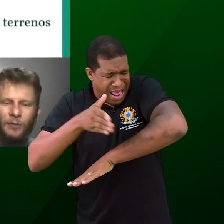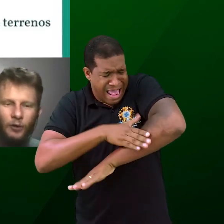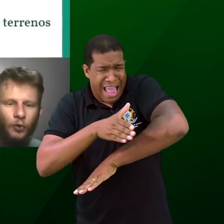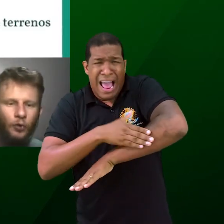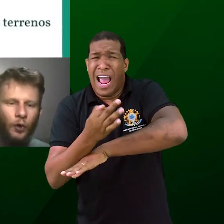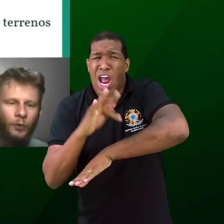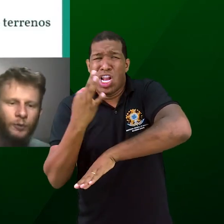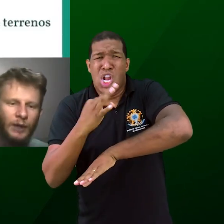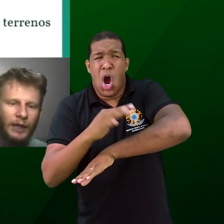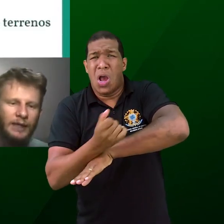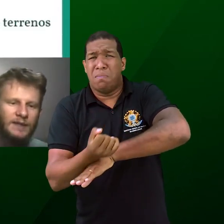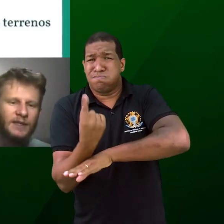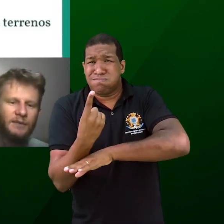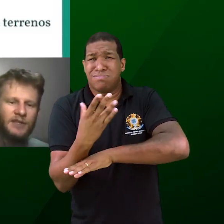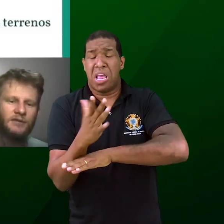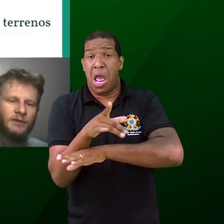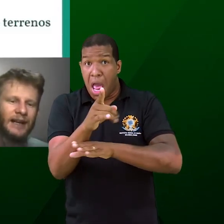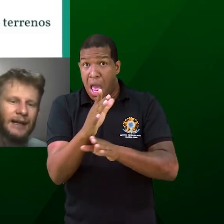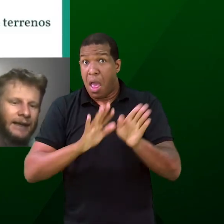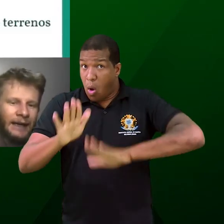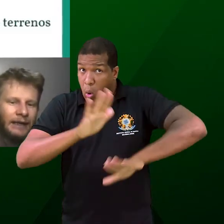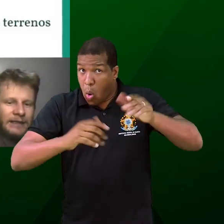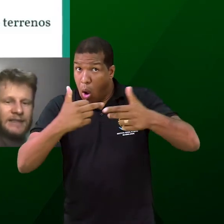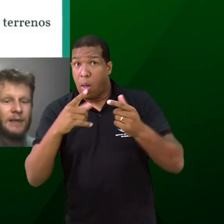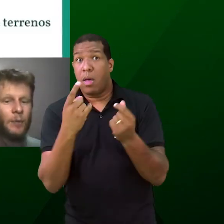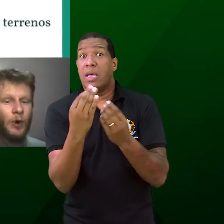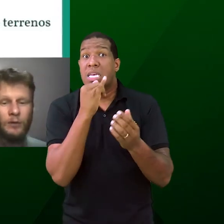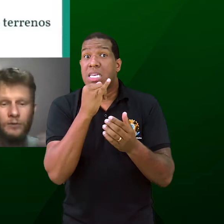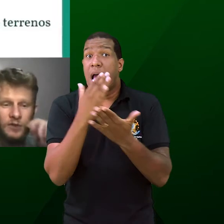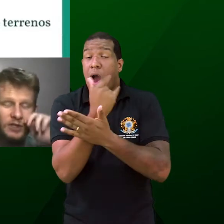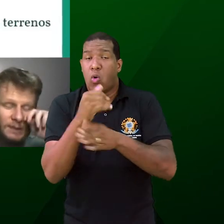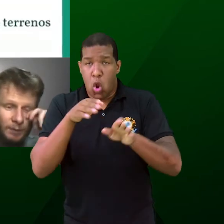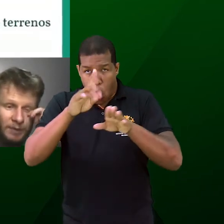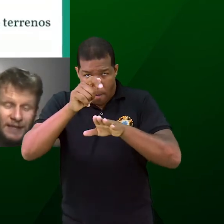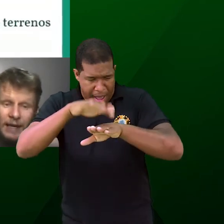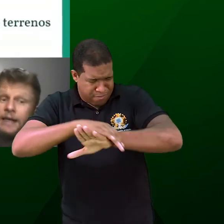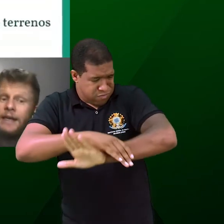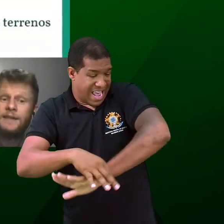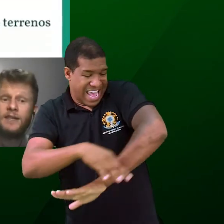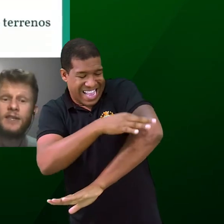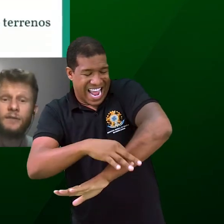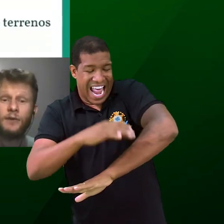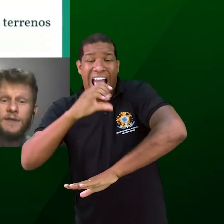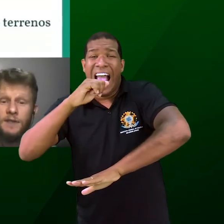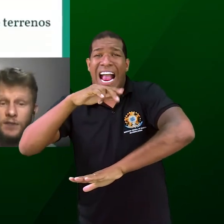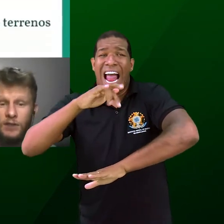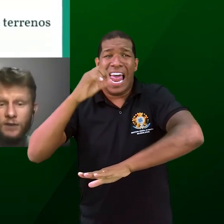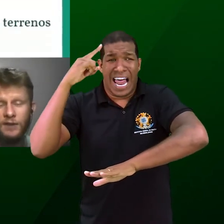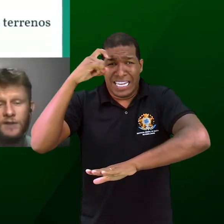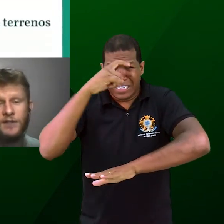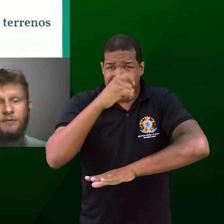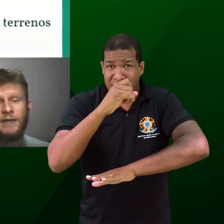marcas, surgiram muitas opções hoje no mercado, né? E umas vão ter essa cinta que você